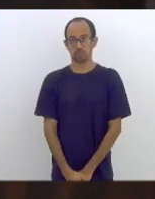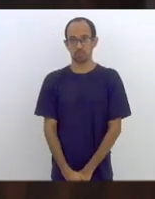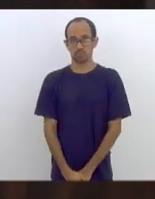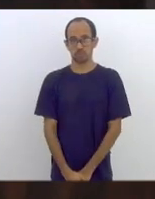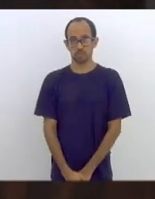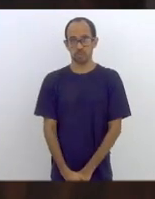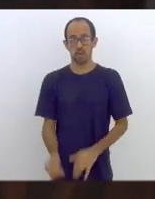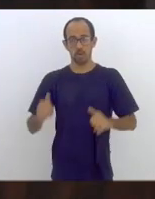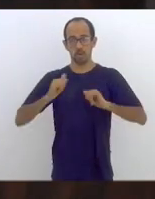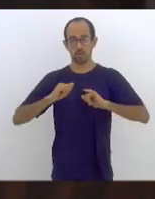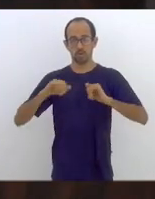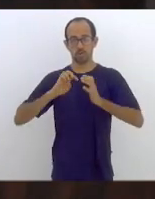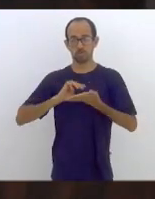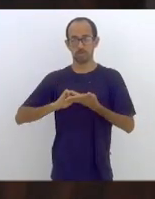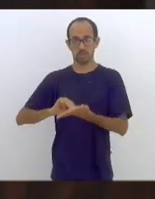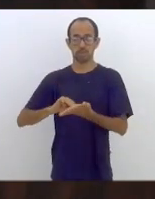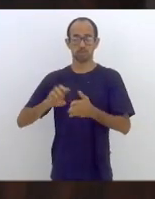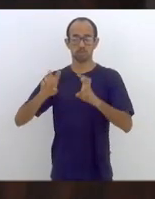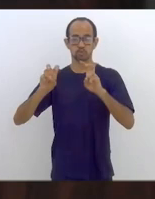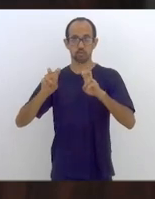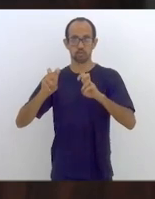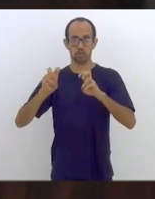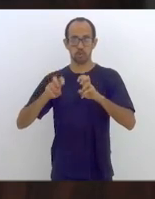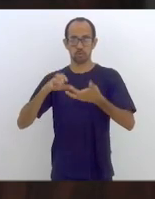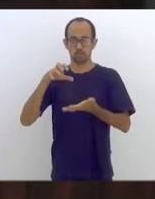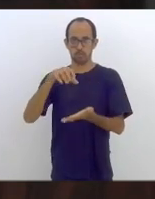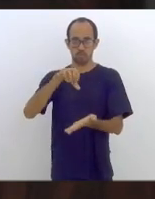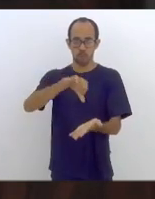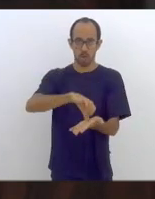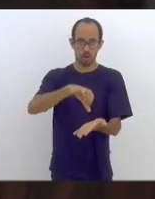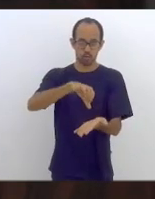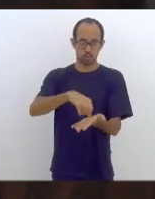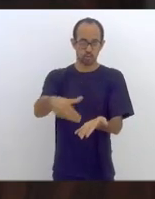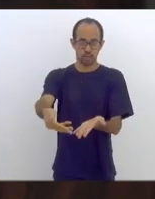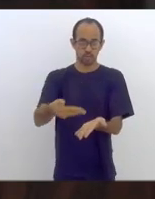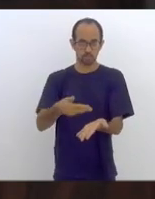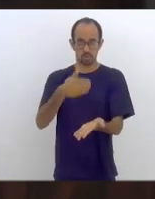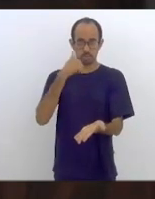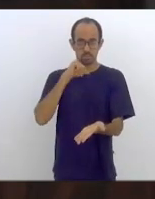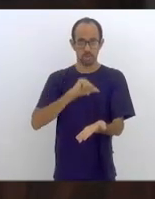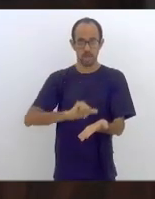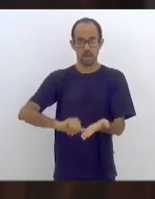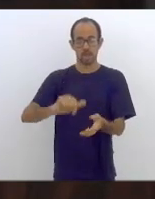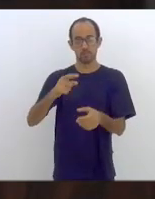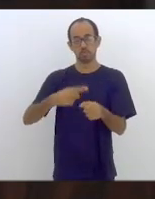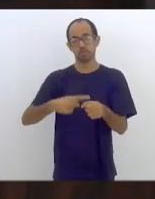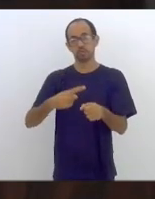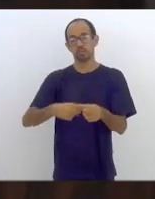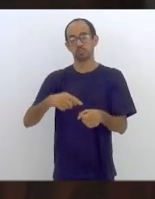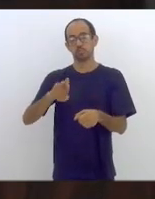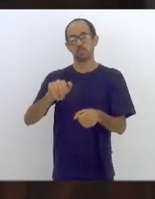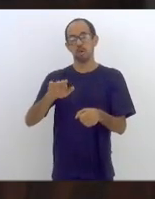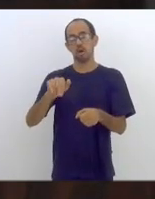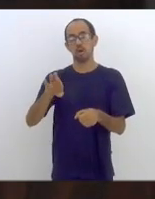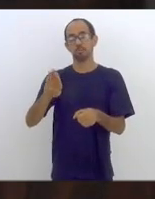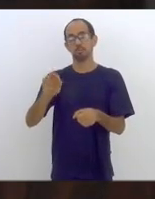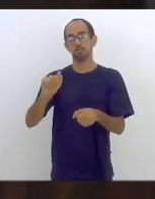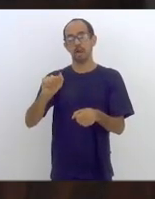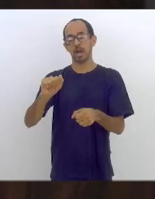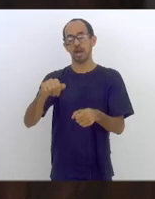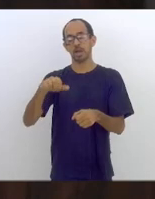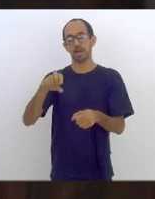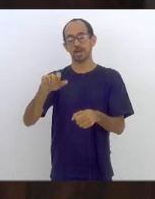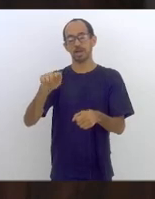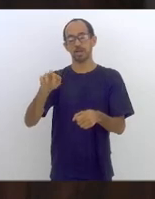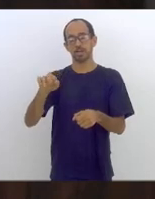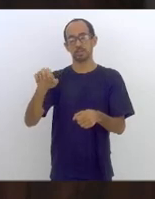o envio de mensagem dispondo sobre a criação do Polo de Atendimento à mulher no município de Iguaba Grande no estado do Rio de Janeiro parecida comissão de